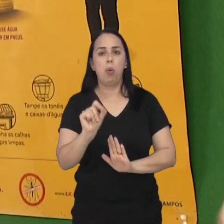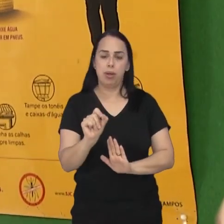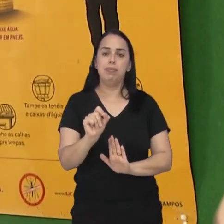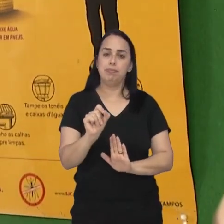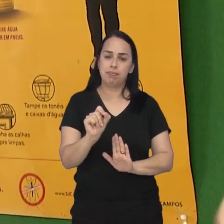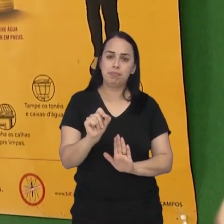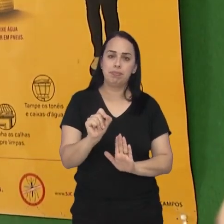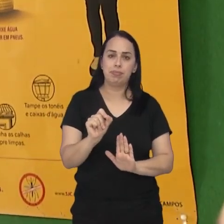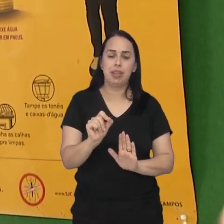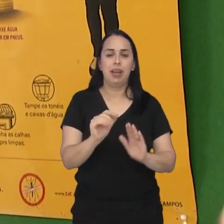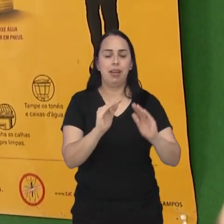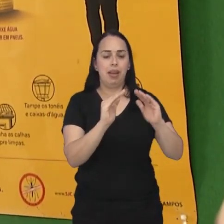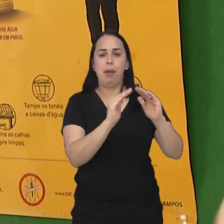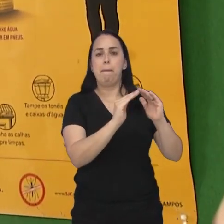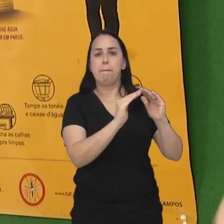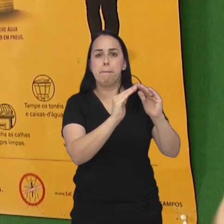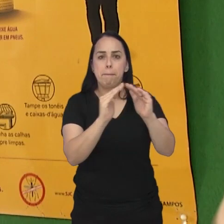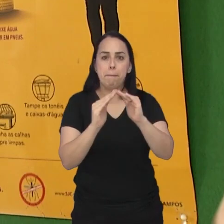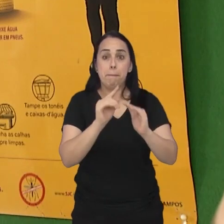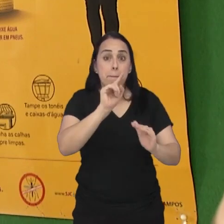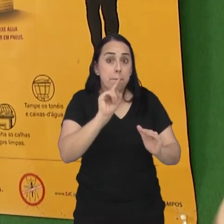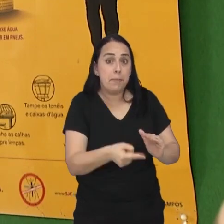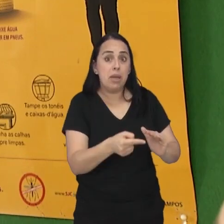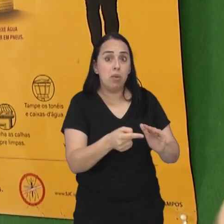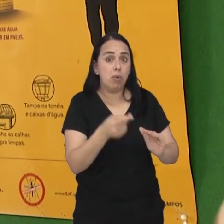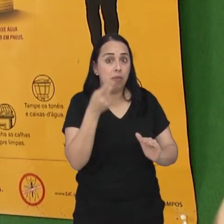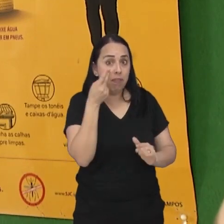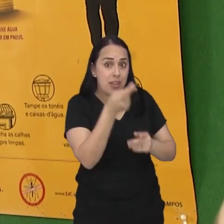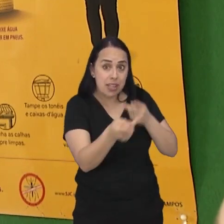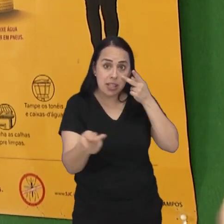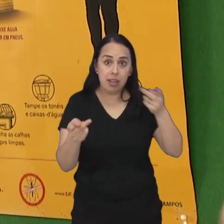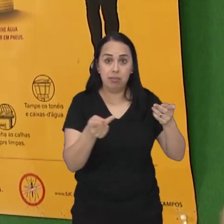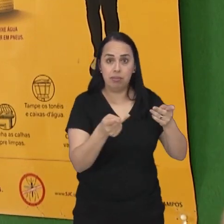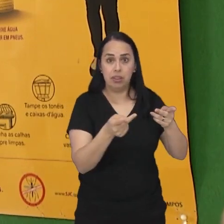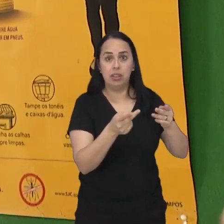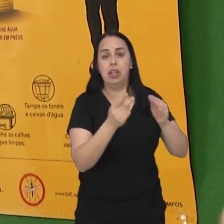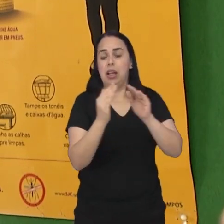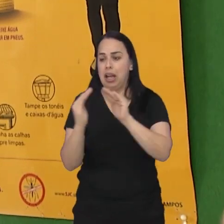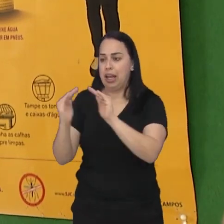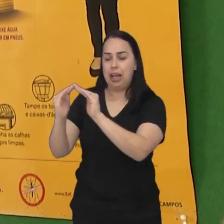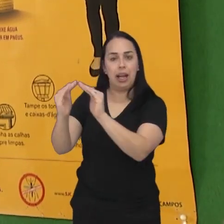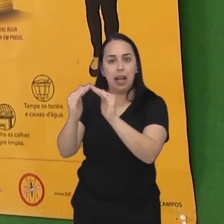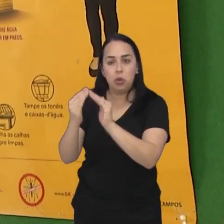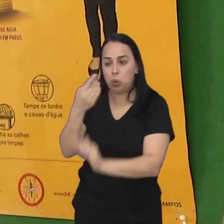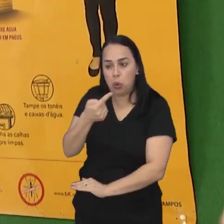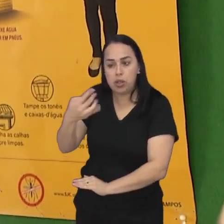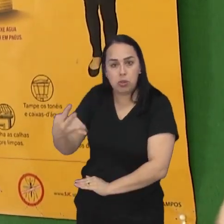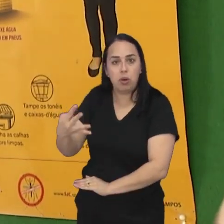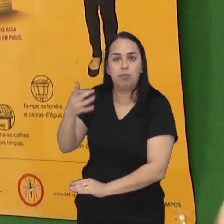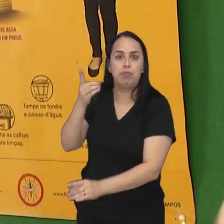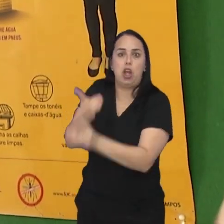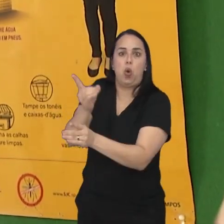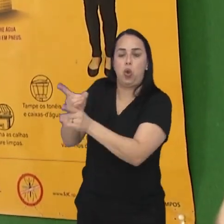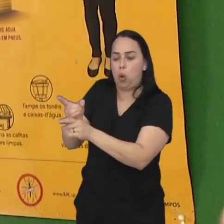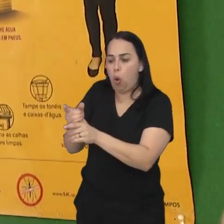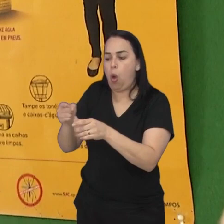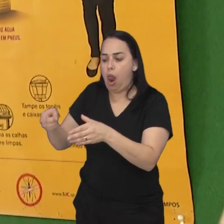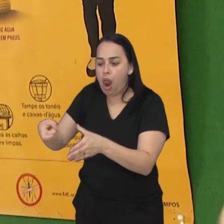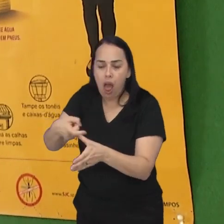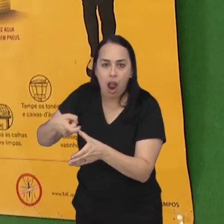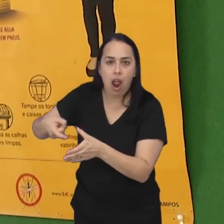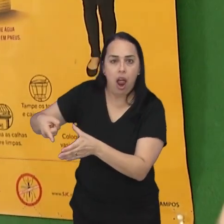de 1,4. O que ele significa? Ele significa que a cada 1.000 imóveis visitados eu encontrei